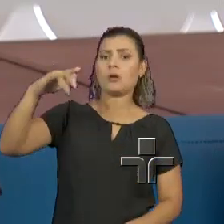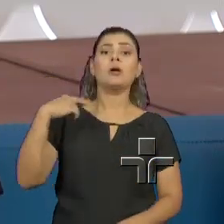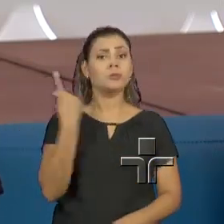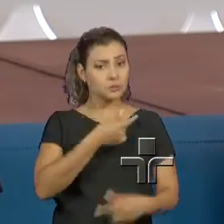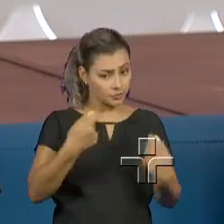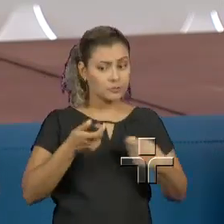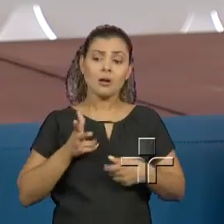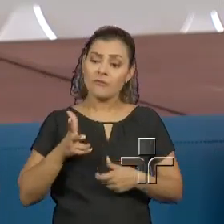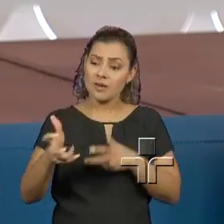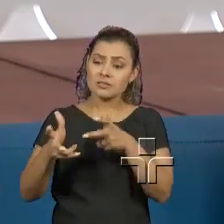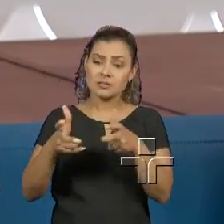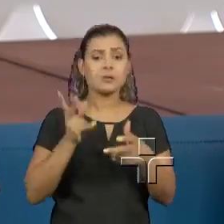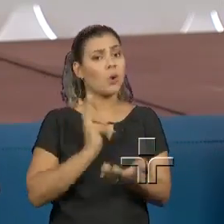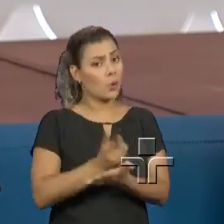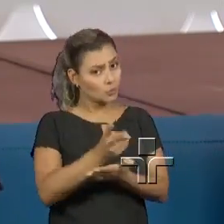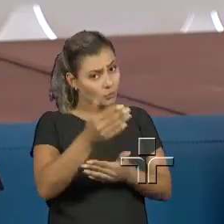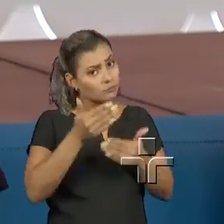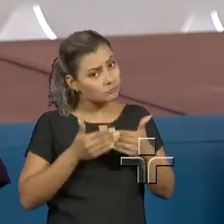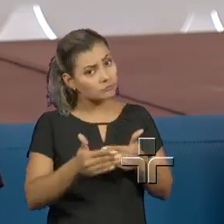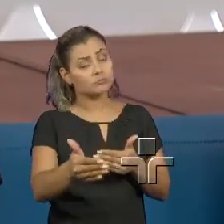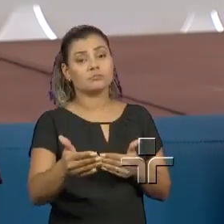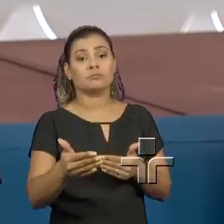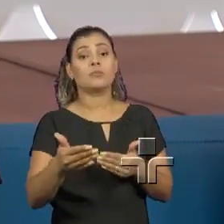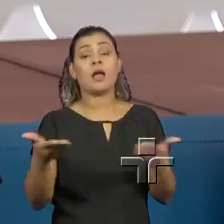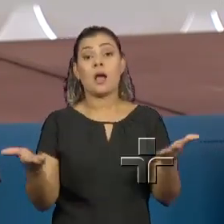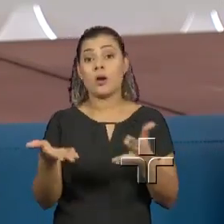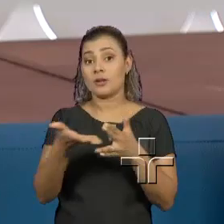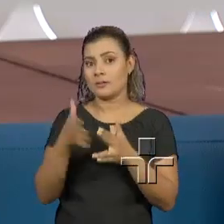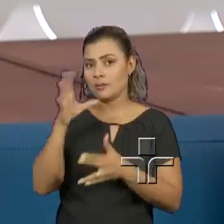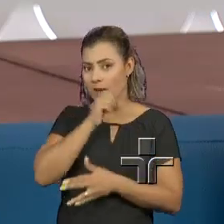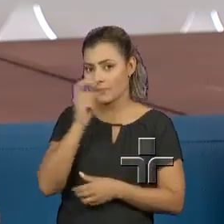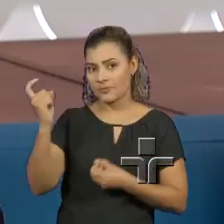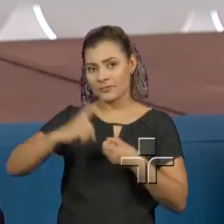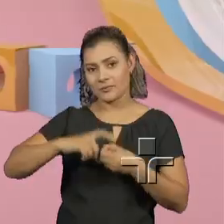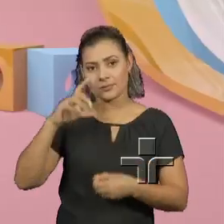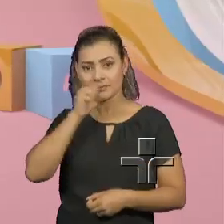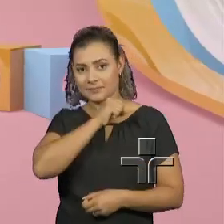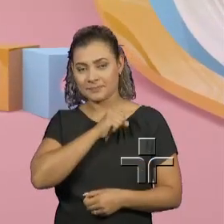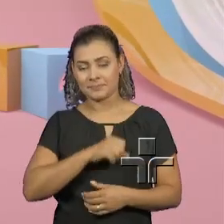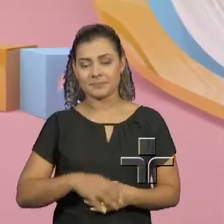precisa continuar vacinando, viu? A gente tem agora um intervalo e já volta.